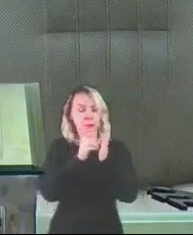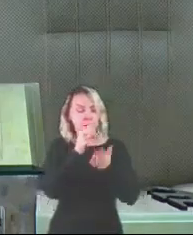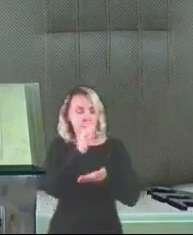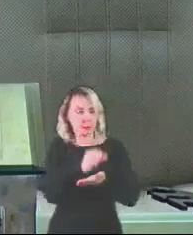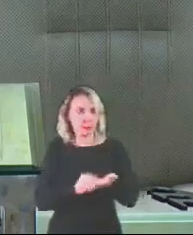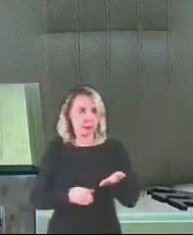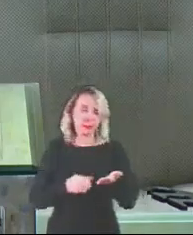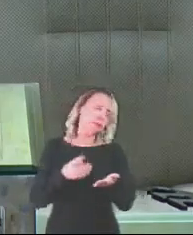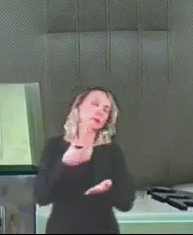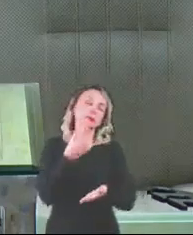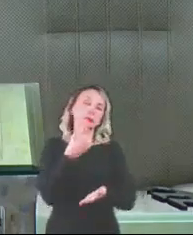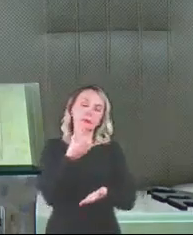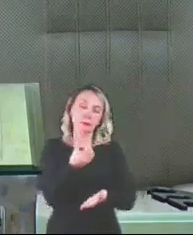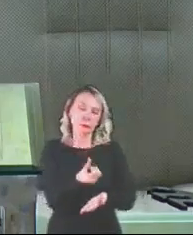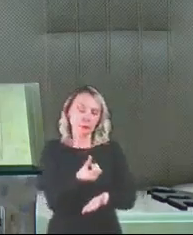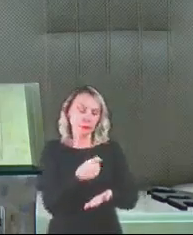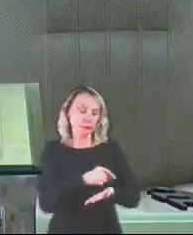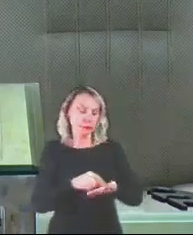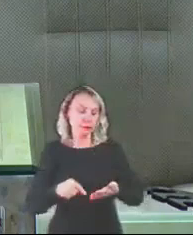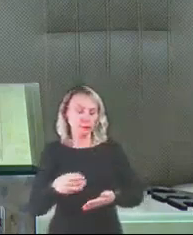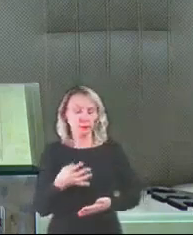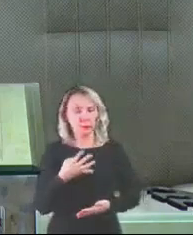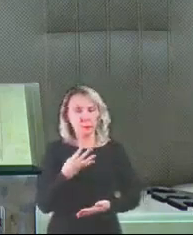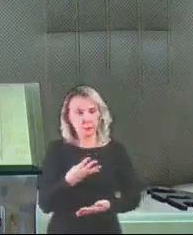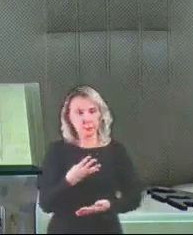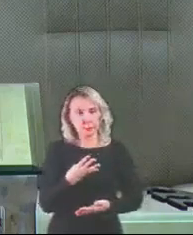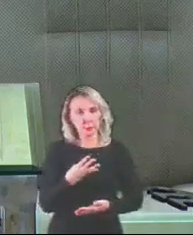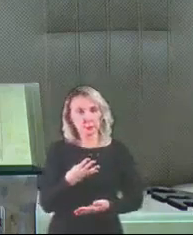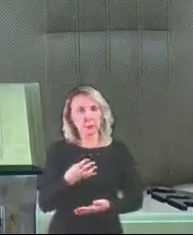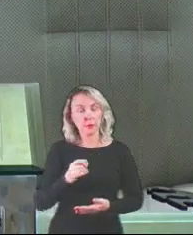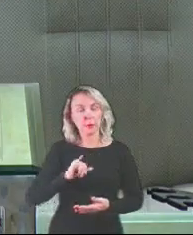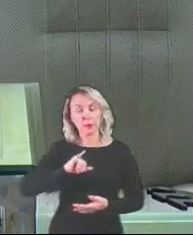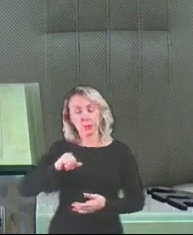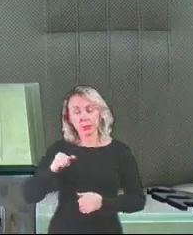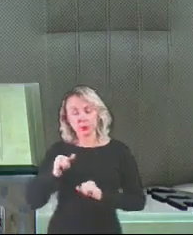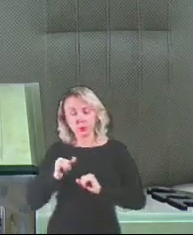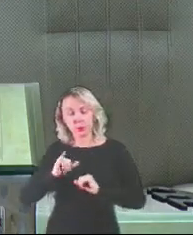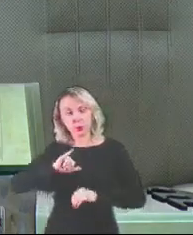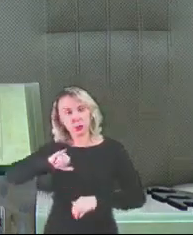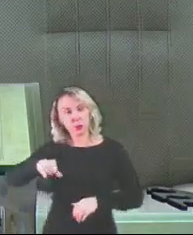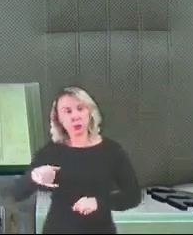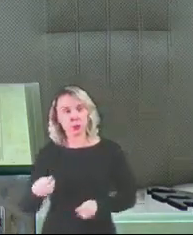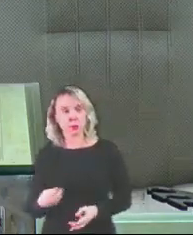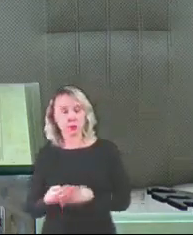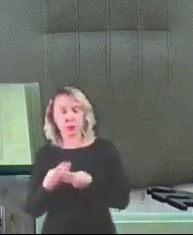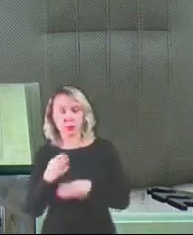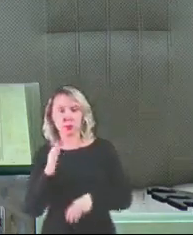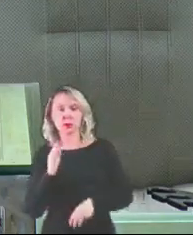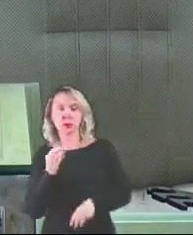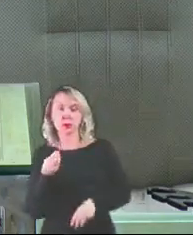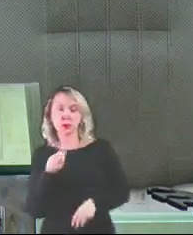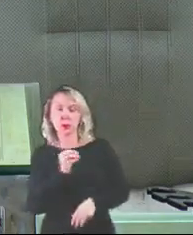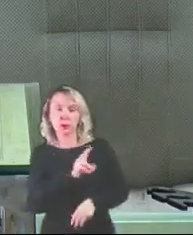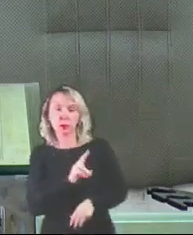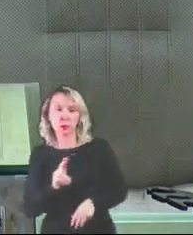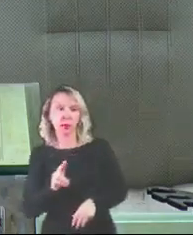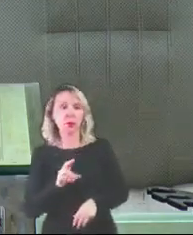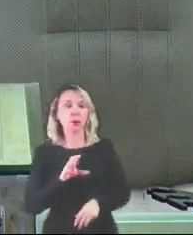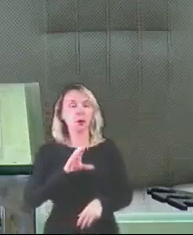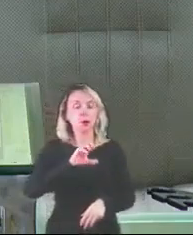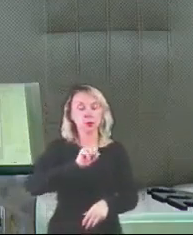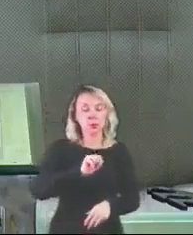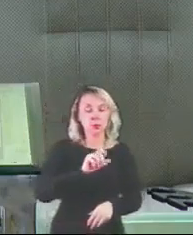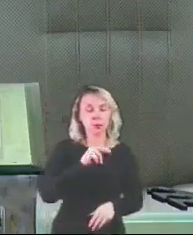4. Aquilo que o judeu chama de Shemá, é um vocativo para mostrar a Israel, para lembrar a